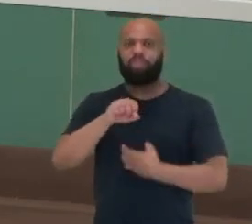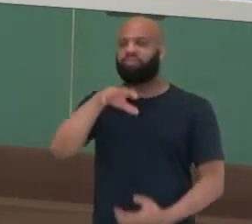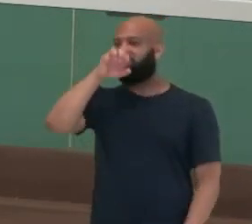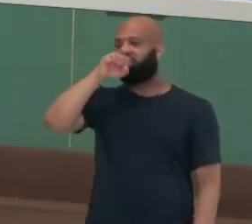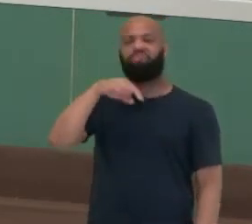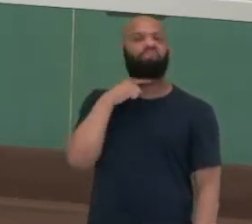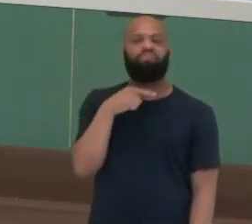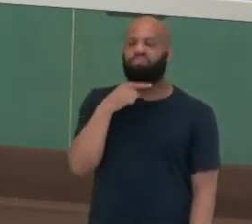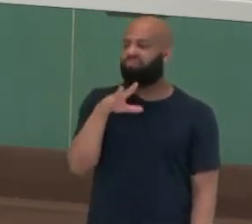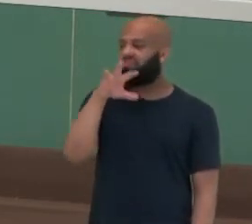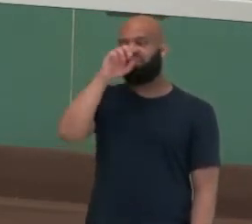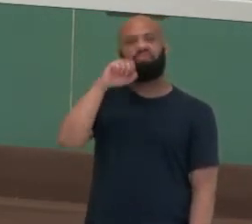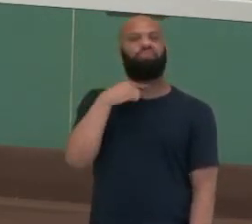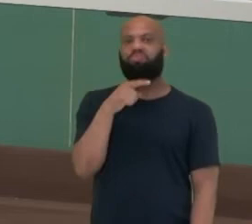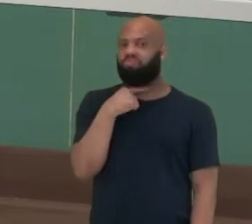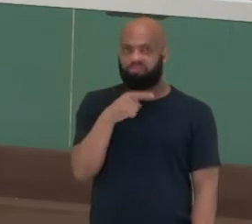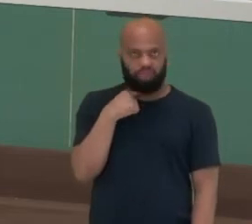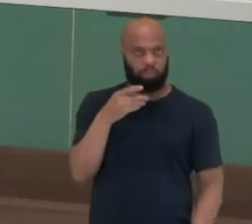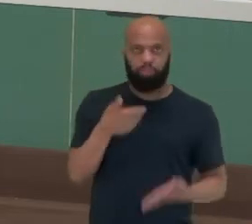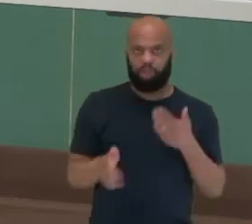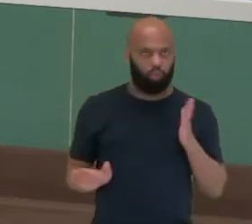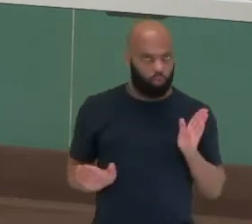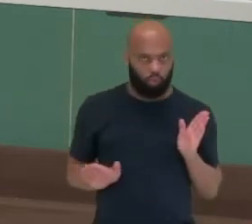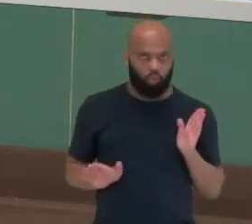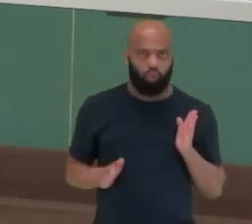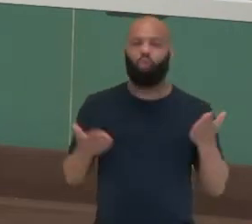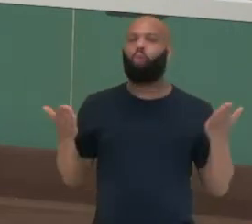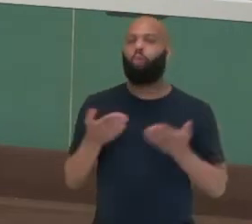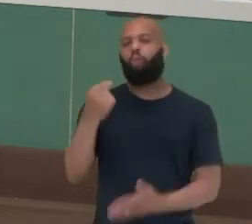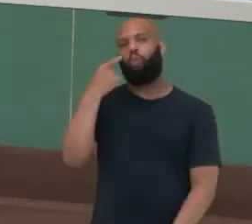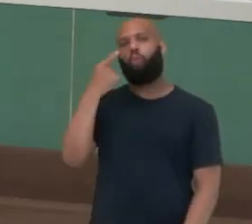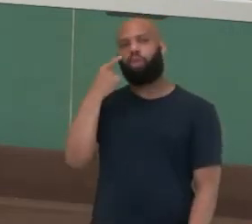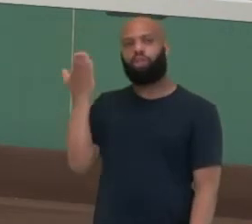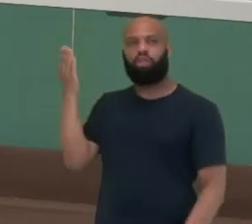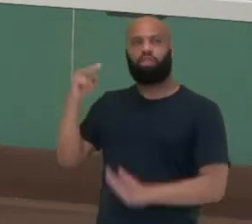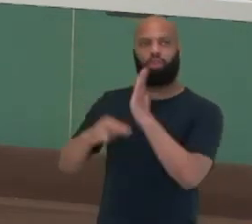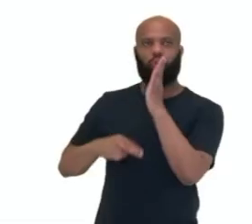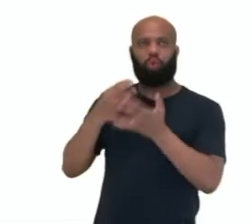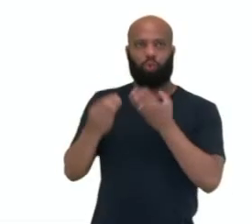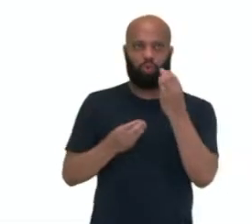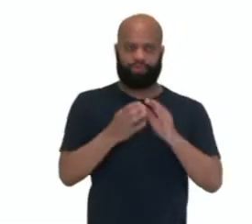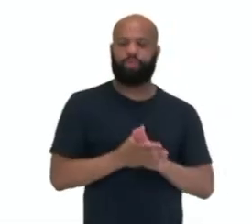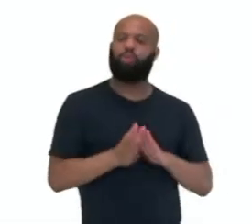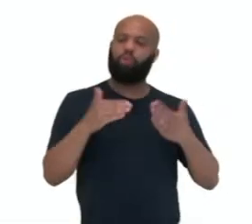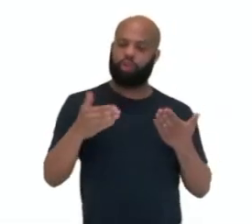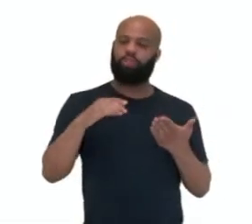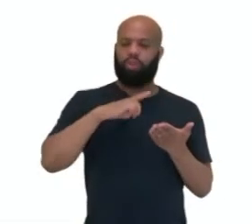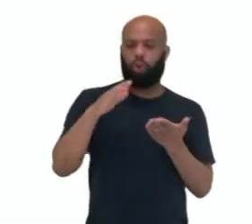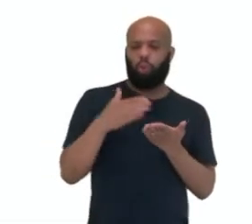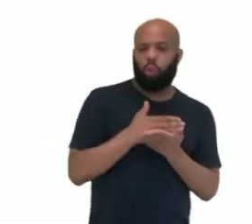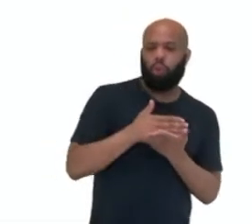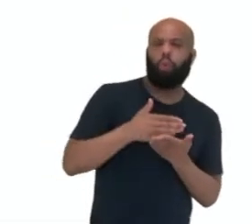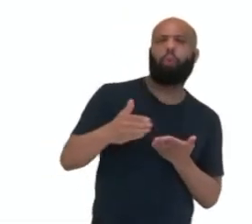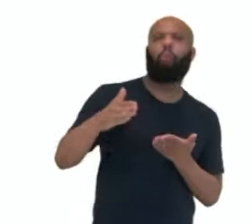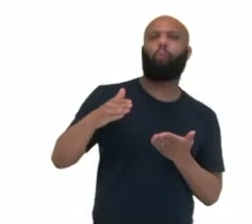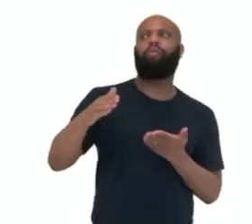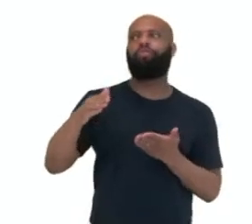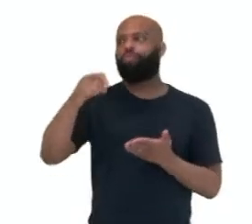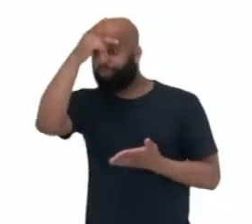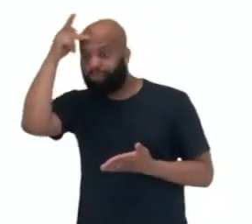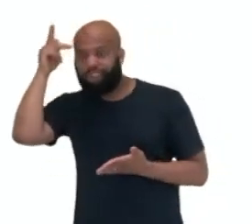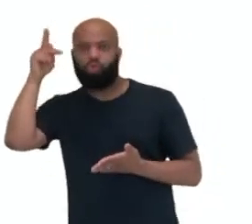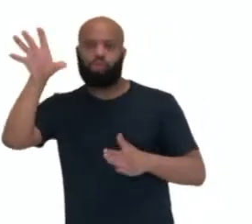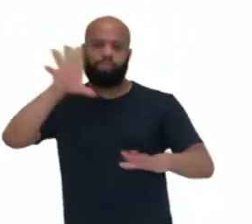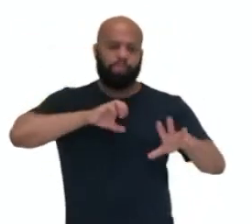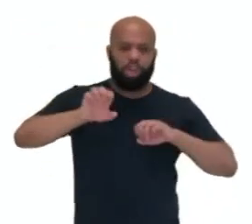olfato por algumas pessoas. E a gente vai entender um pouquinho nessa leitura como isso se dá. Desde os primeiros casos registrados